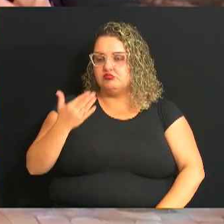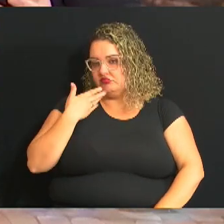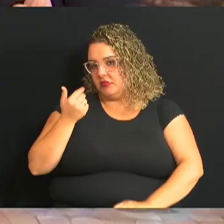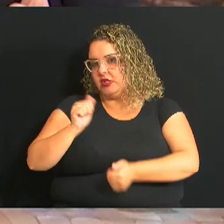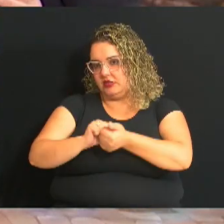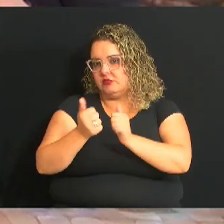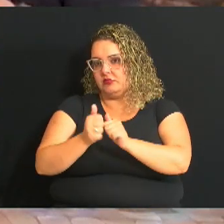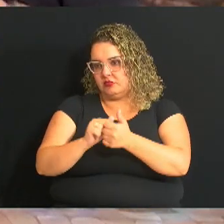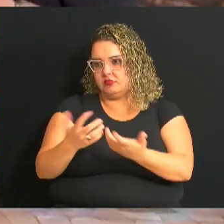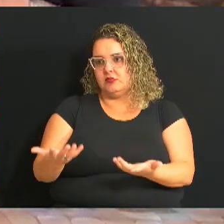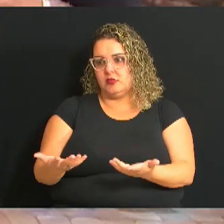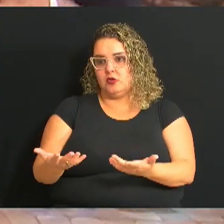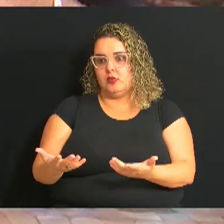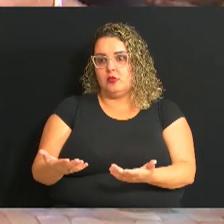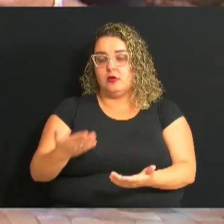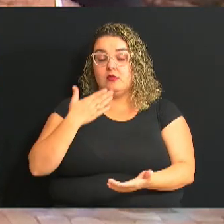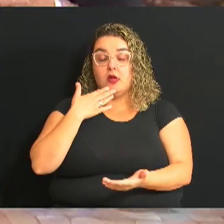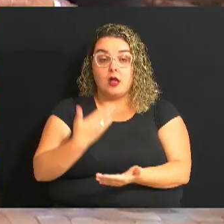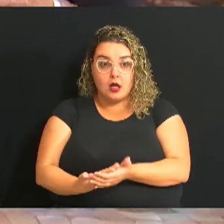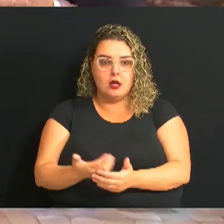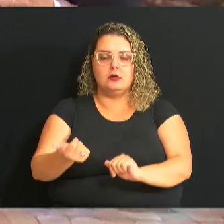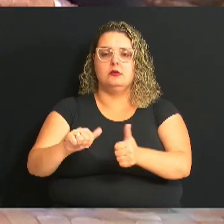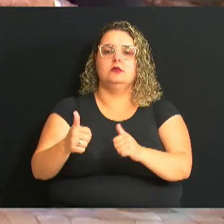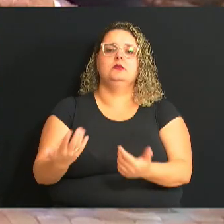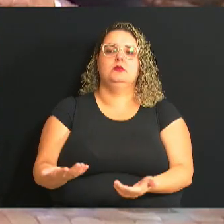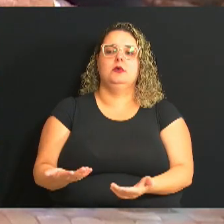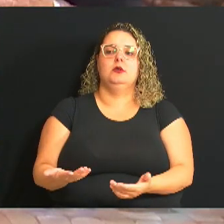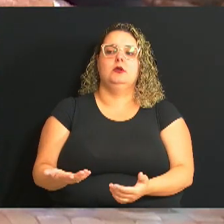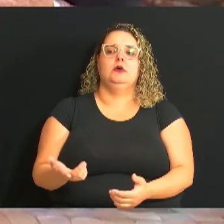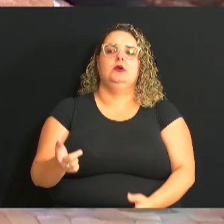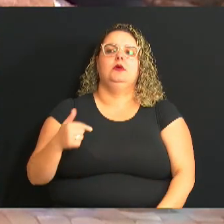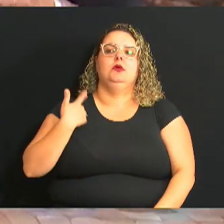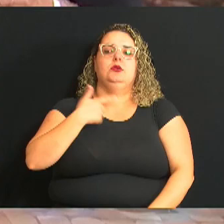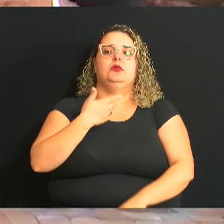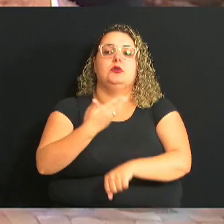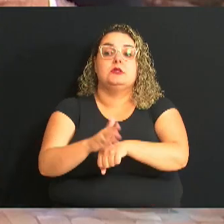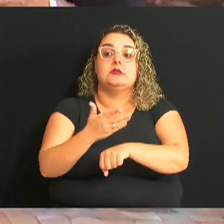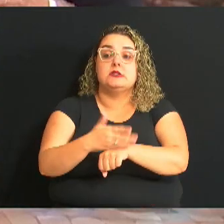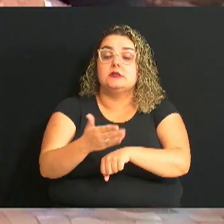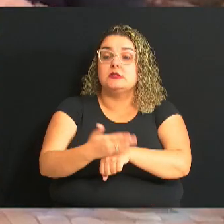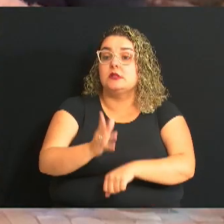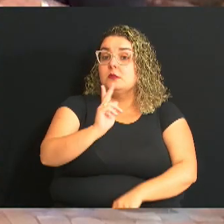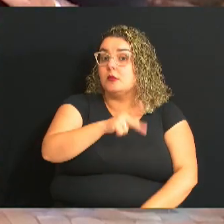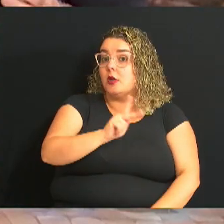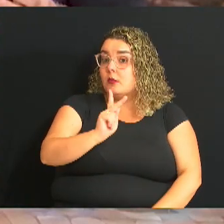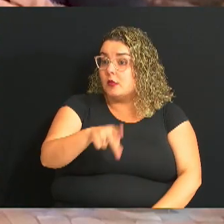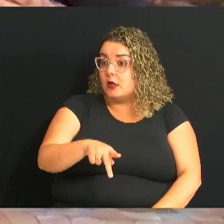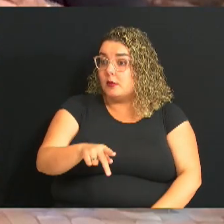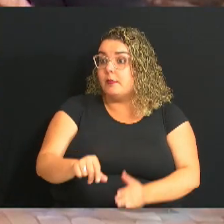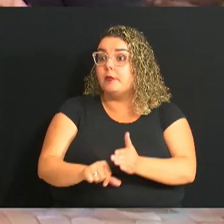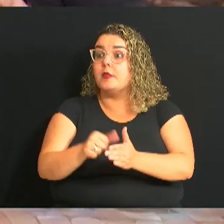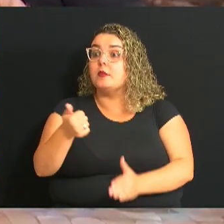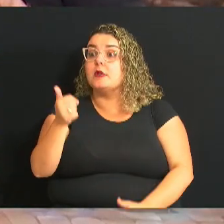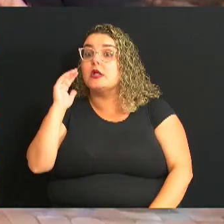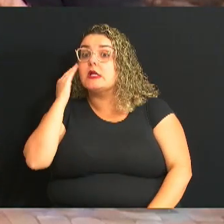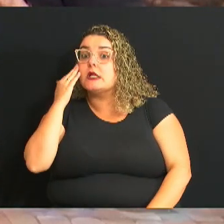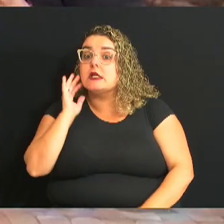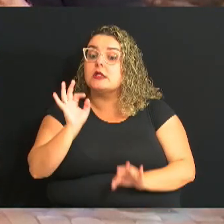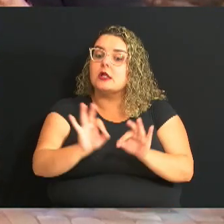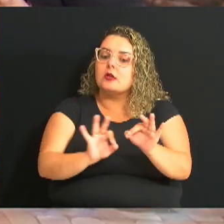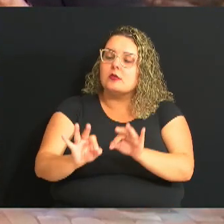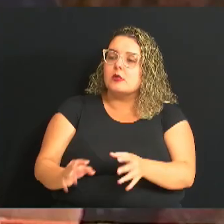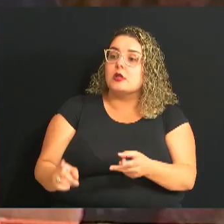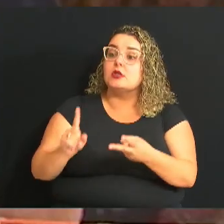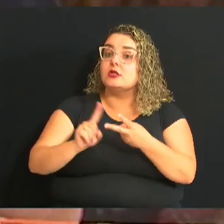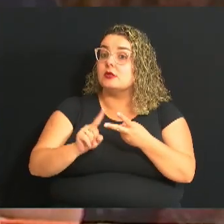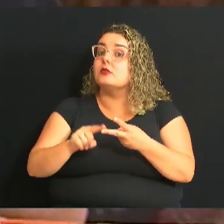melhor vai impressionar o juiz. Então, a gente treina os professores para que, primeiro, que eles entendam o projeto, e segundo, que é muito